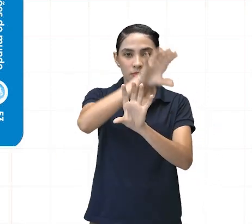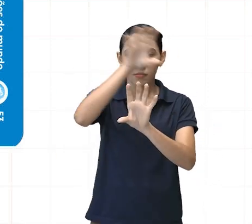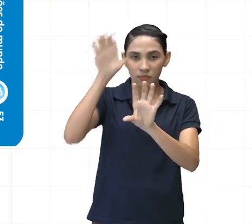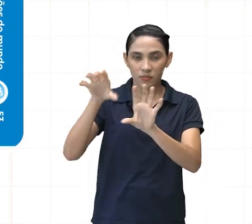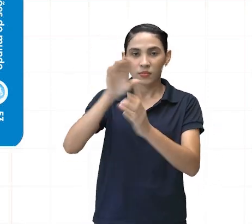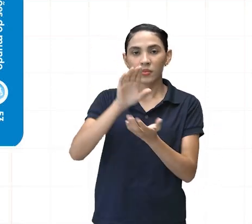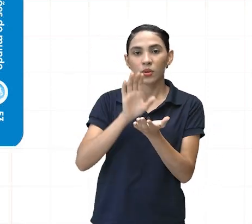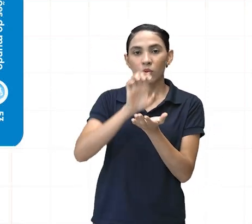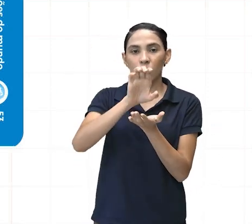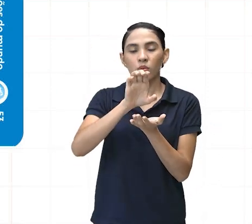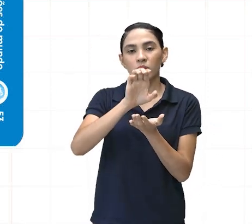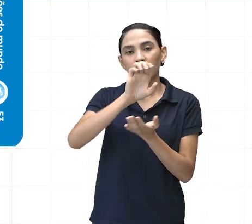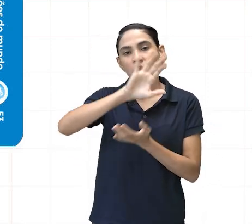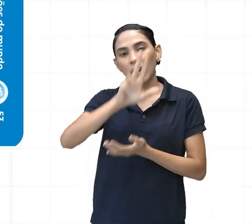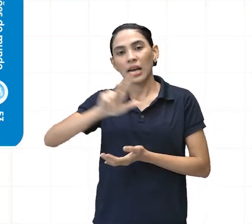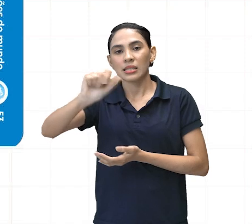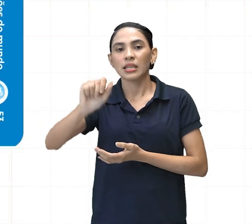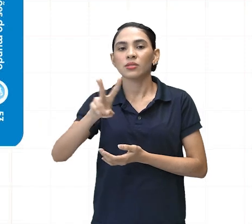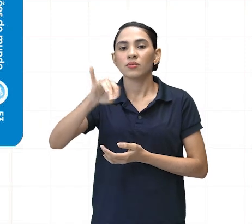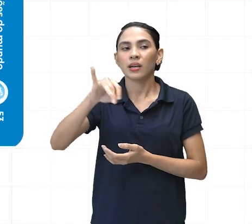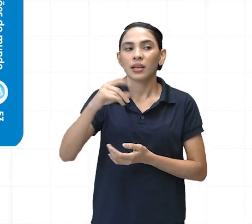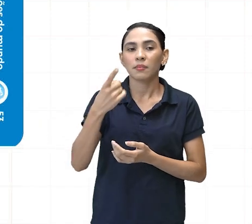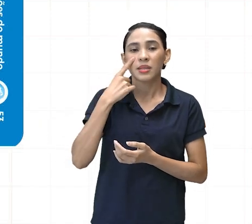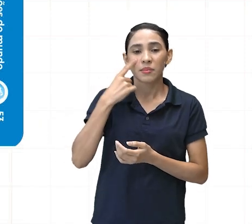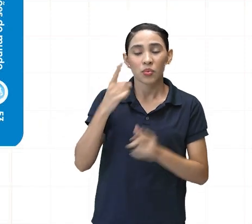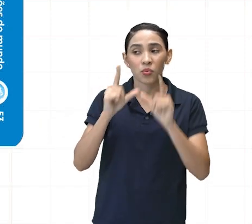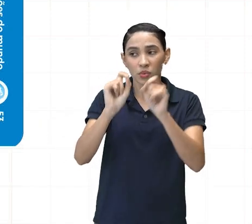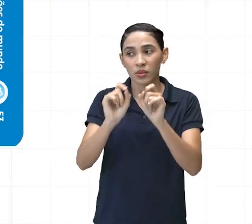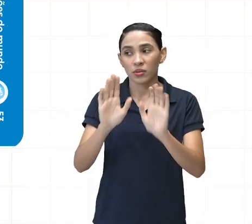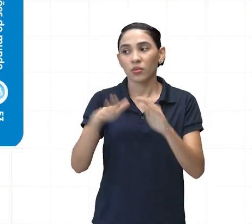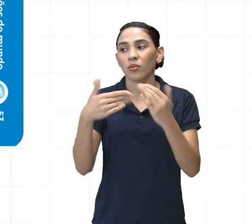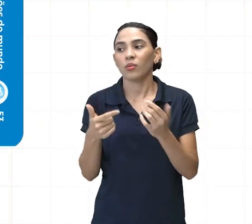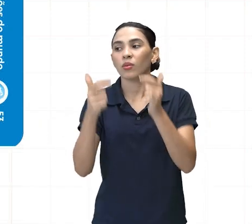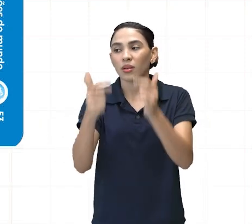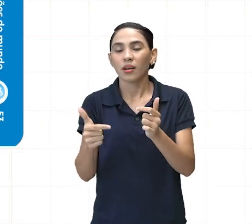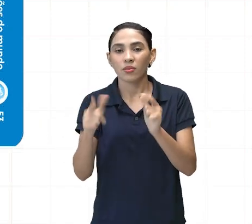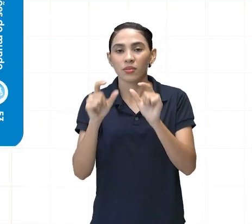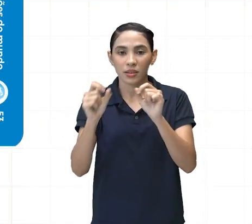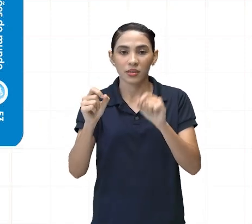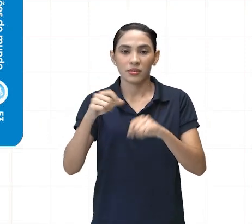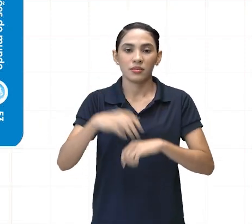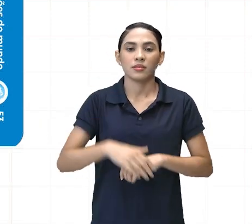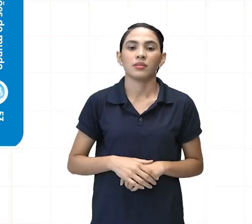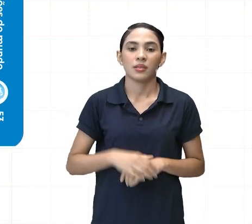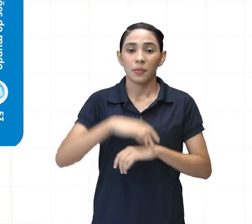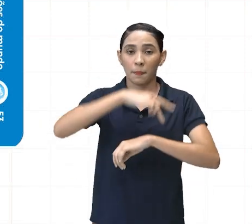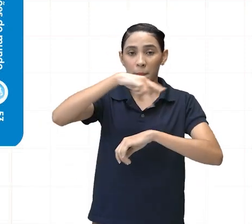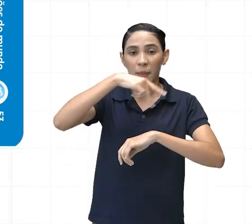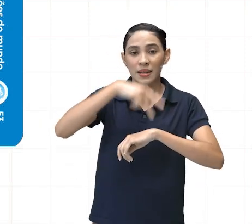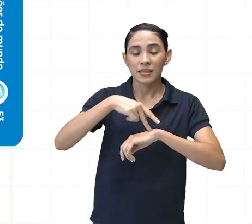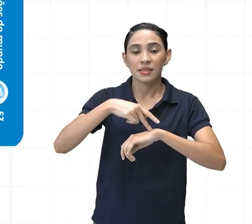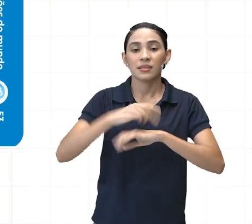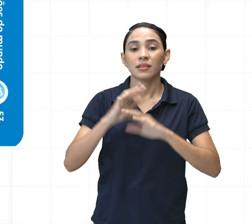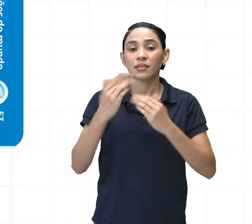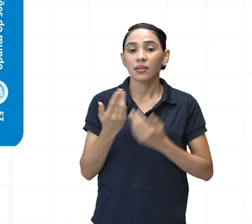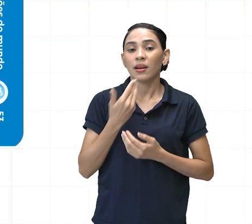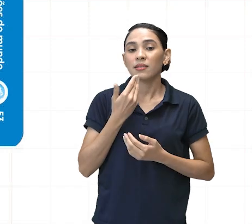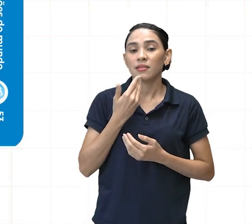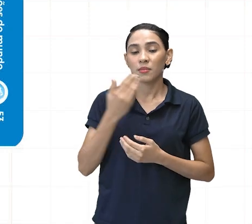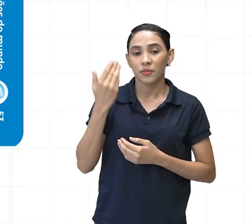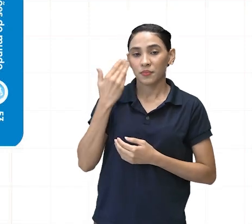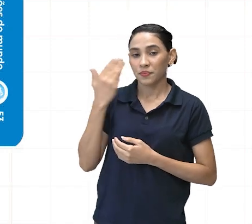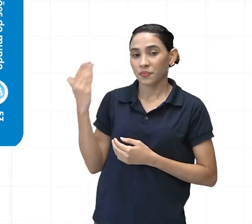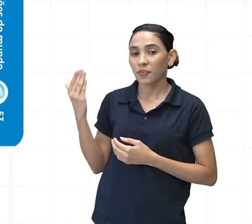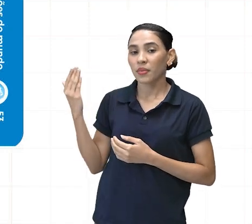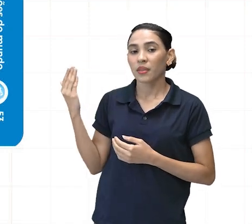continente asiático, gente, vamos observar onde é que vão estar esses países. Olha só,